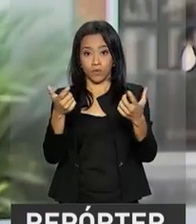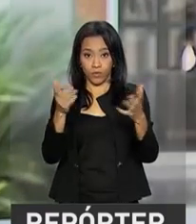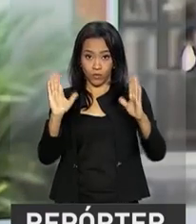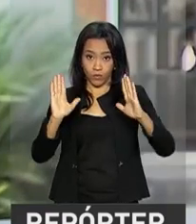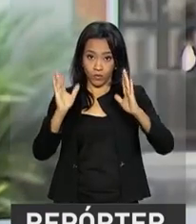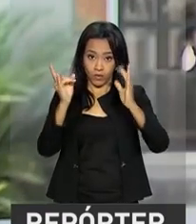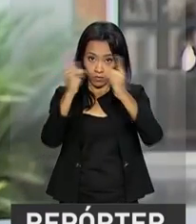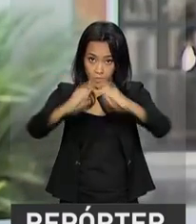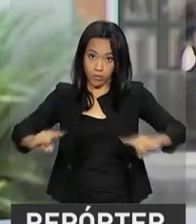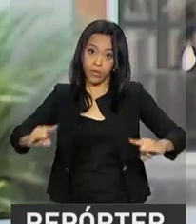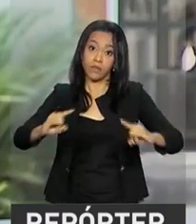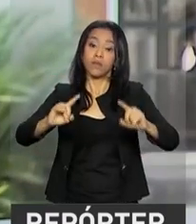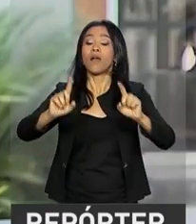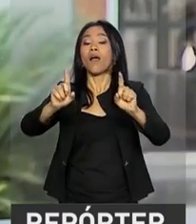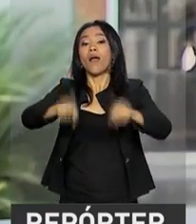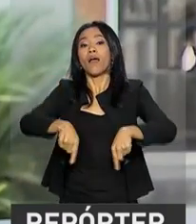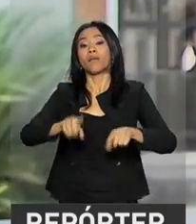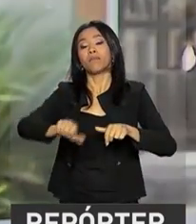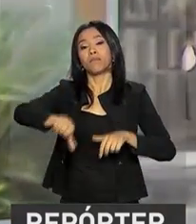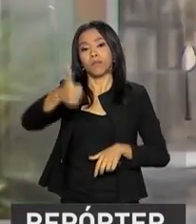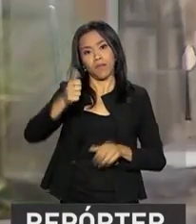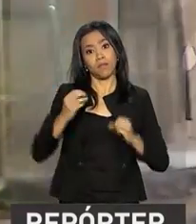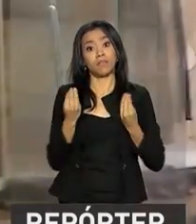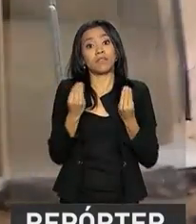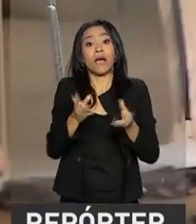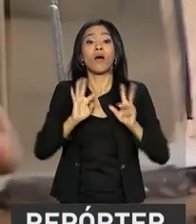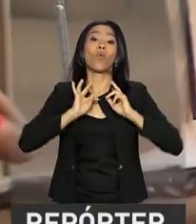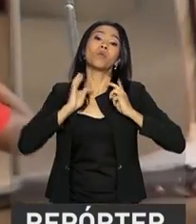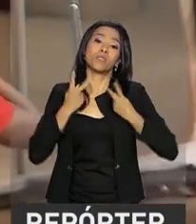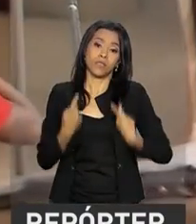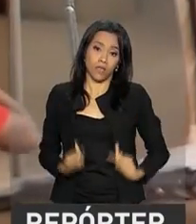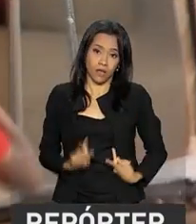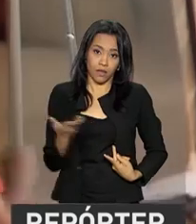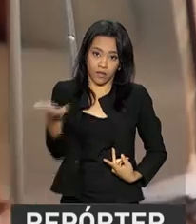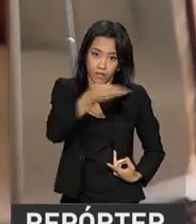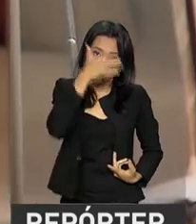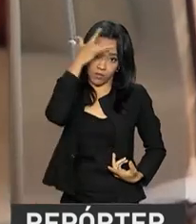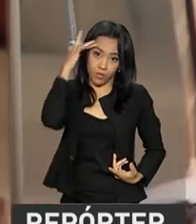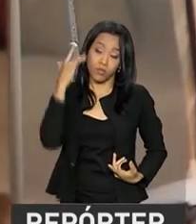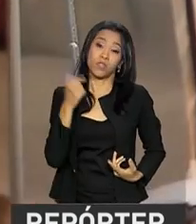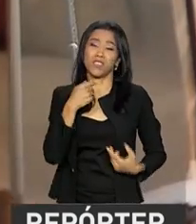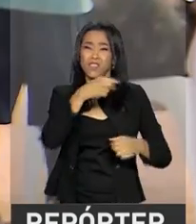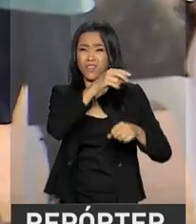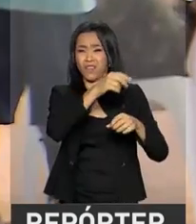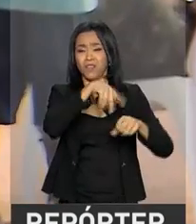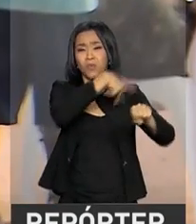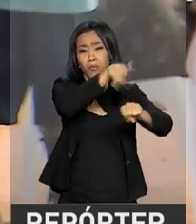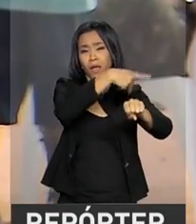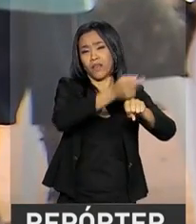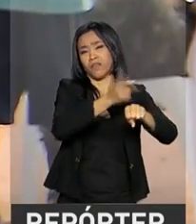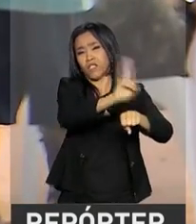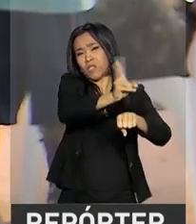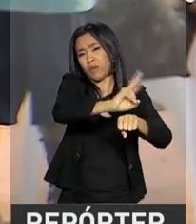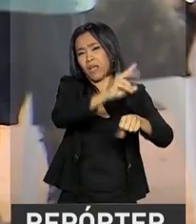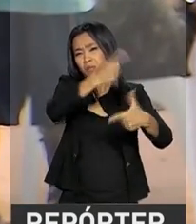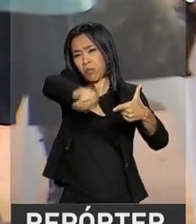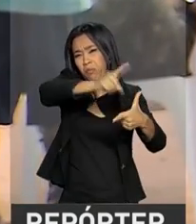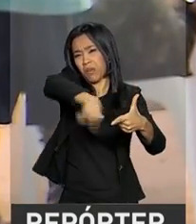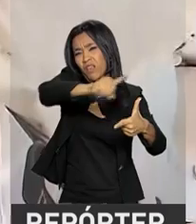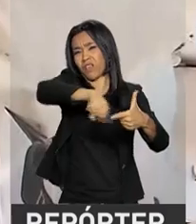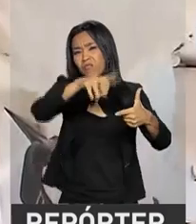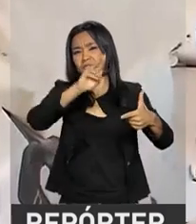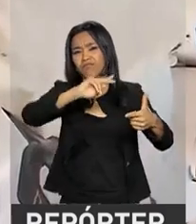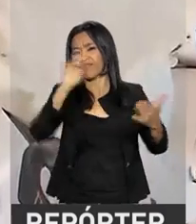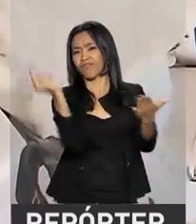primeiro, dar humanidade, né, a essas pessoas que se deslocaram, dada a crise humanitária